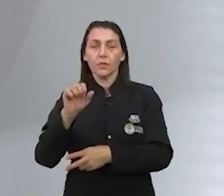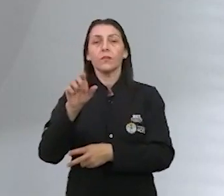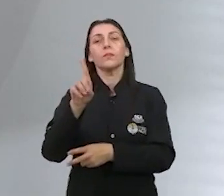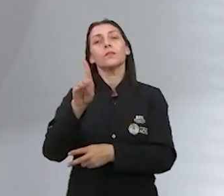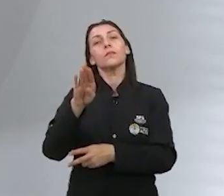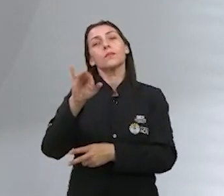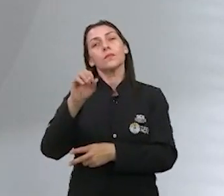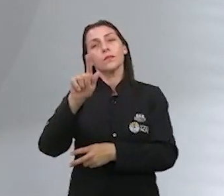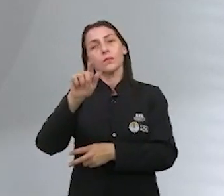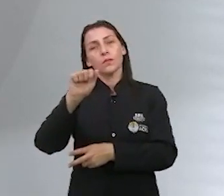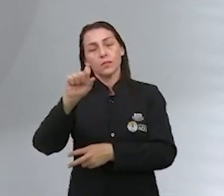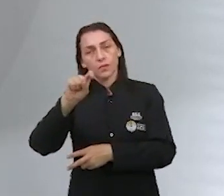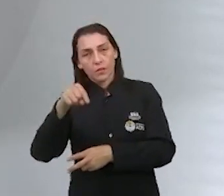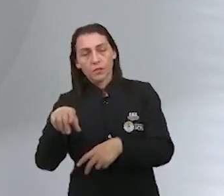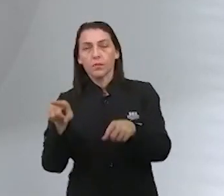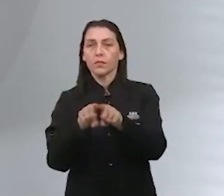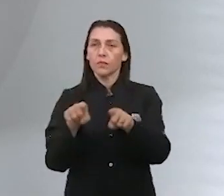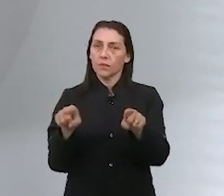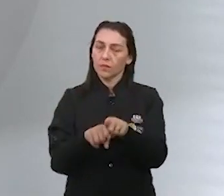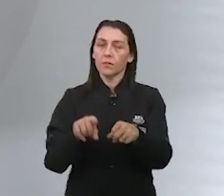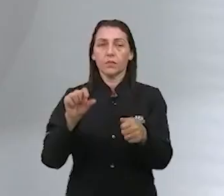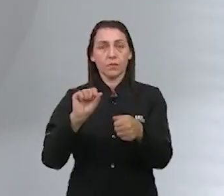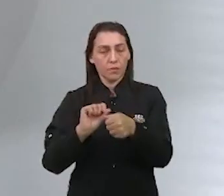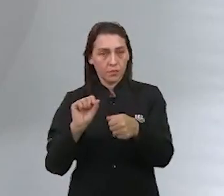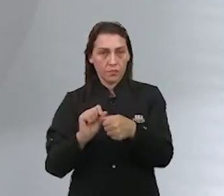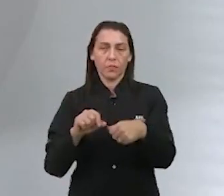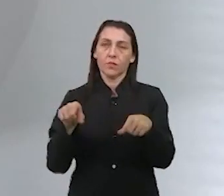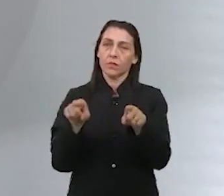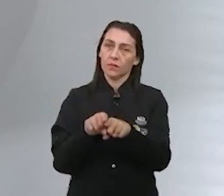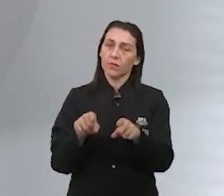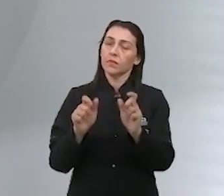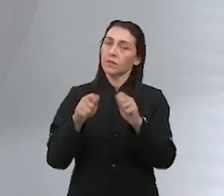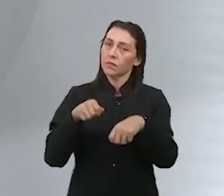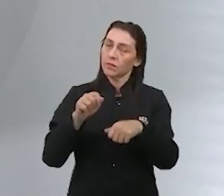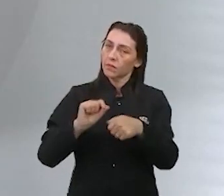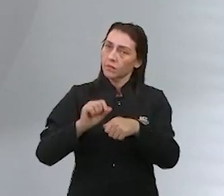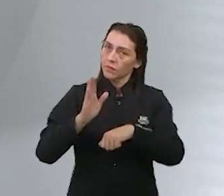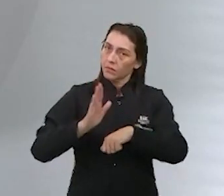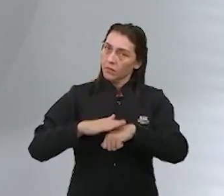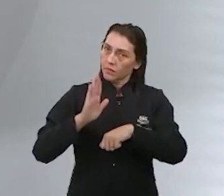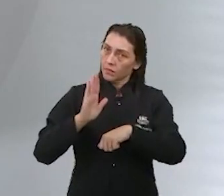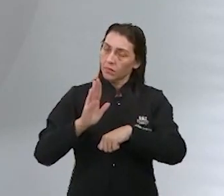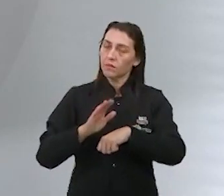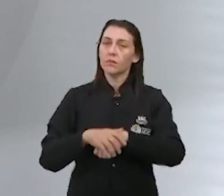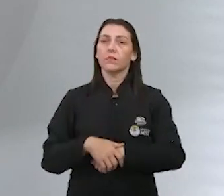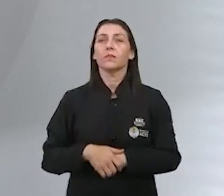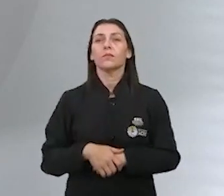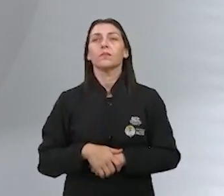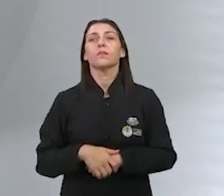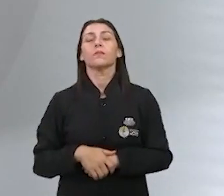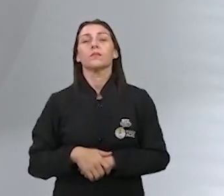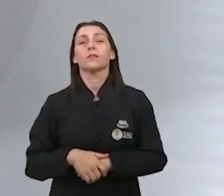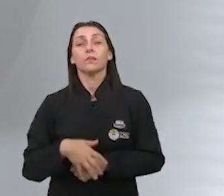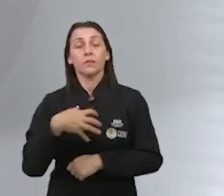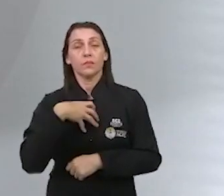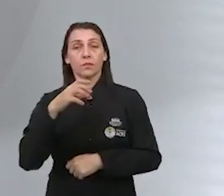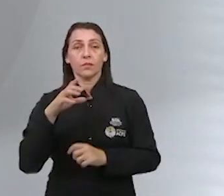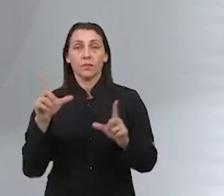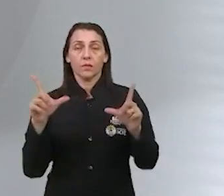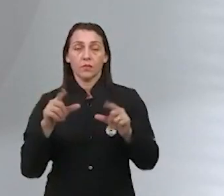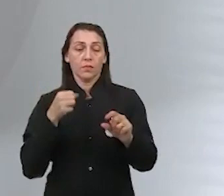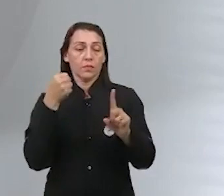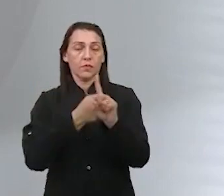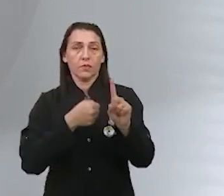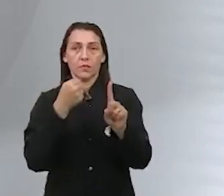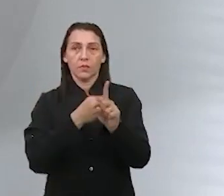são energias renováveis também. Já fazemos muito isso, mas dá para fazer mais. E aí isso é uma forma de você diminuir os